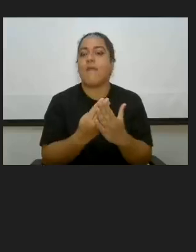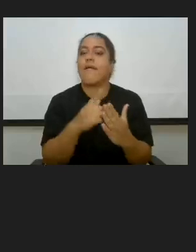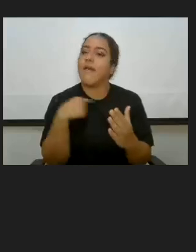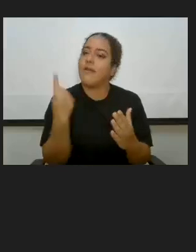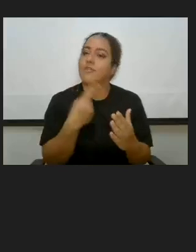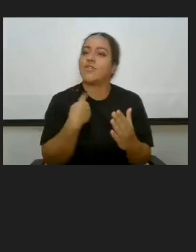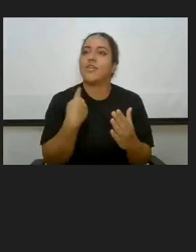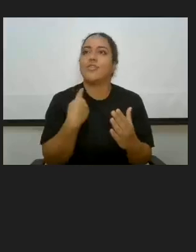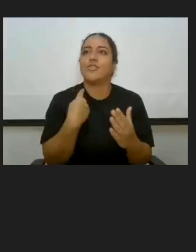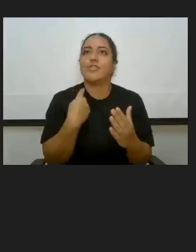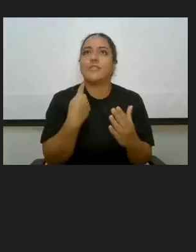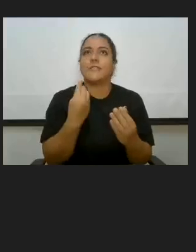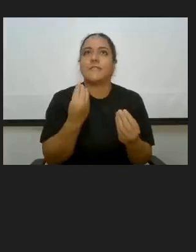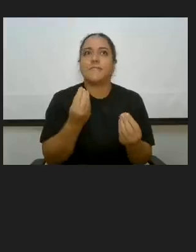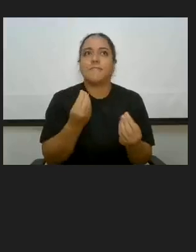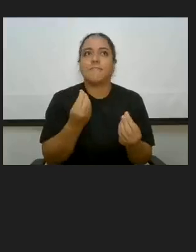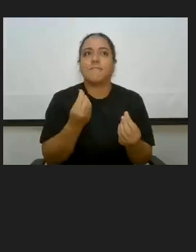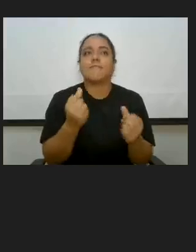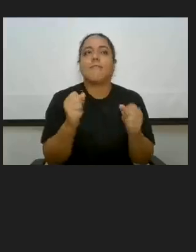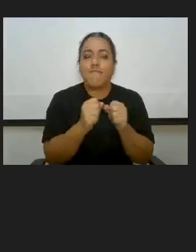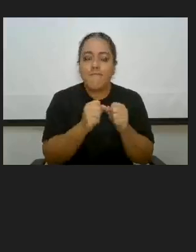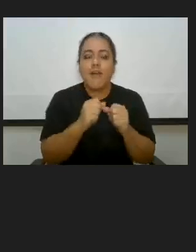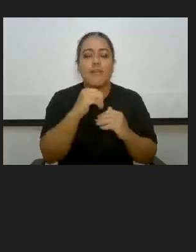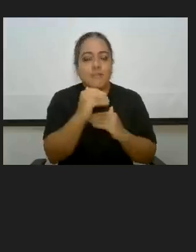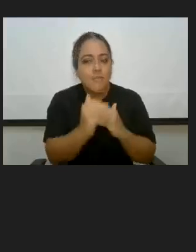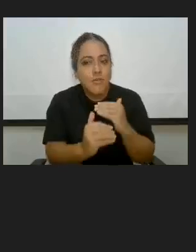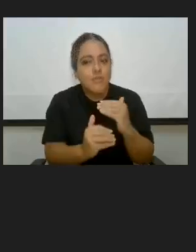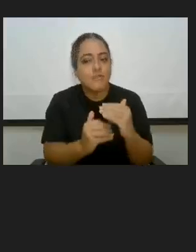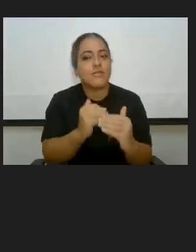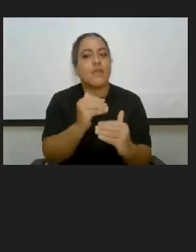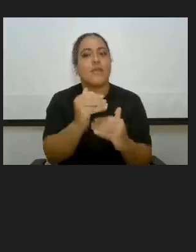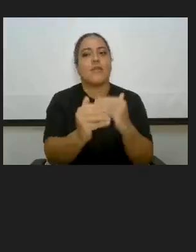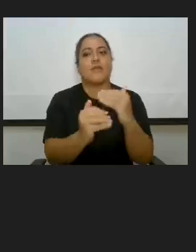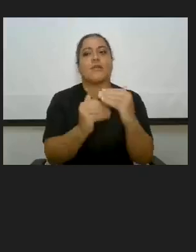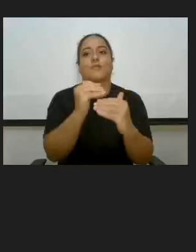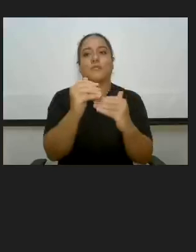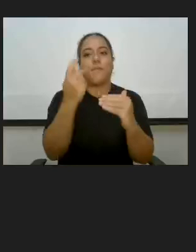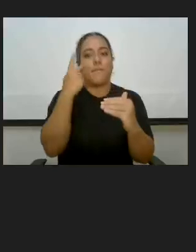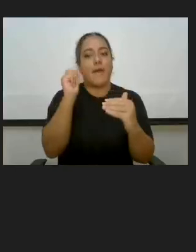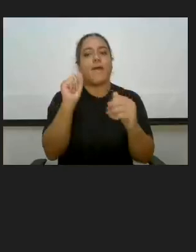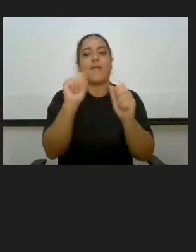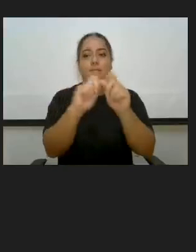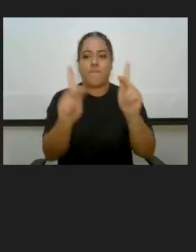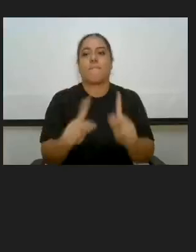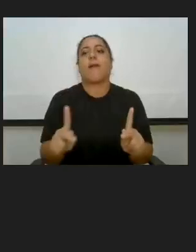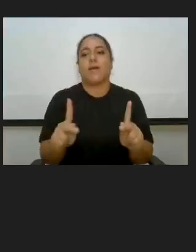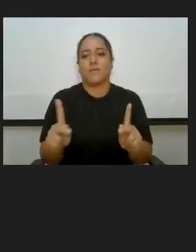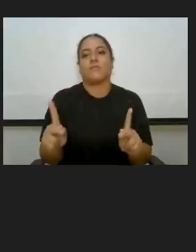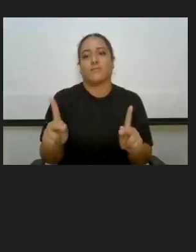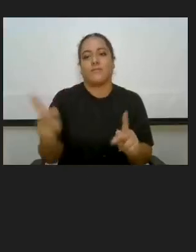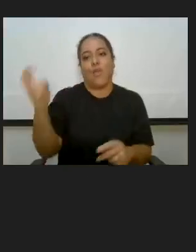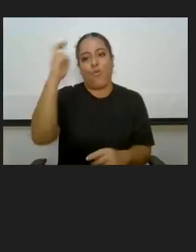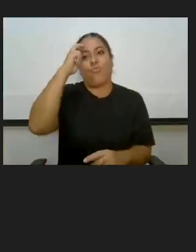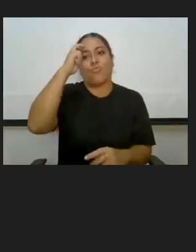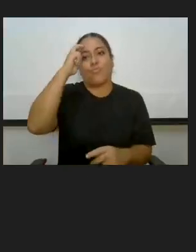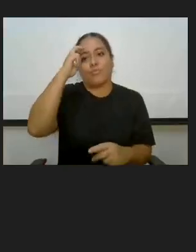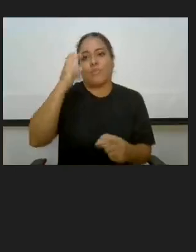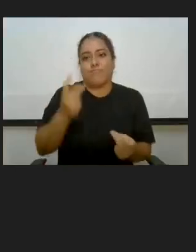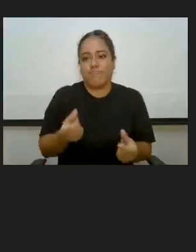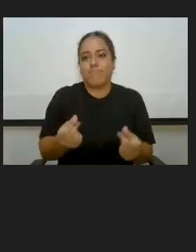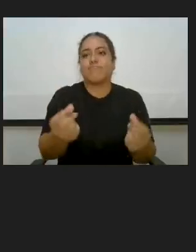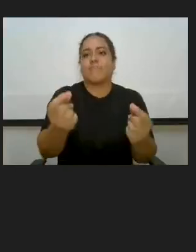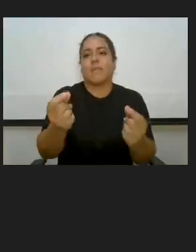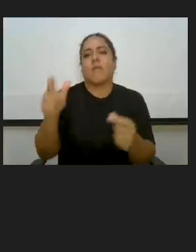gente faz esse processo para a cultura da paz. Claro, família, tantas